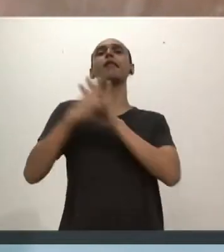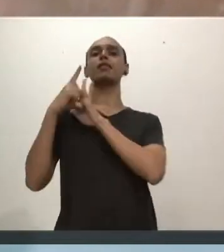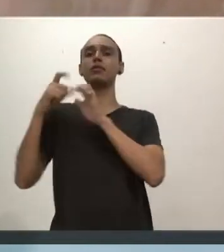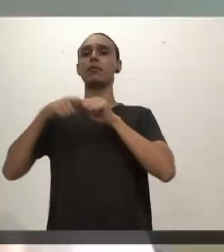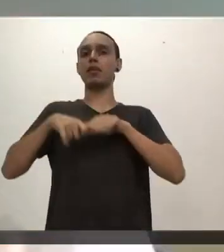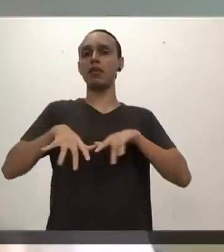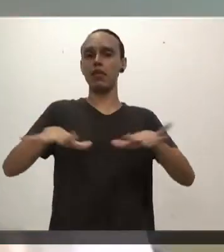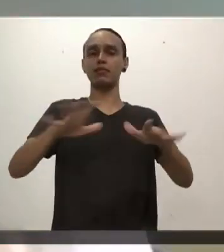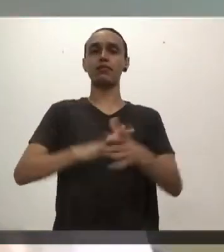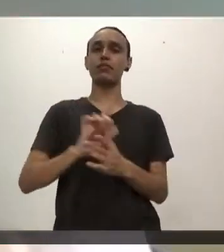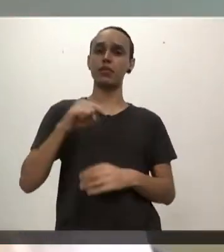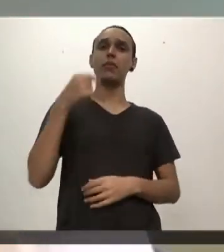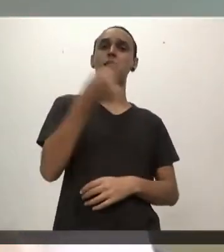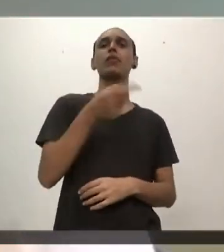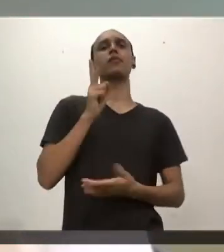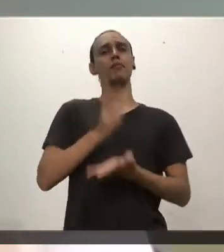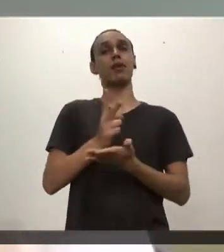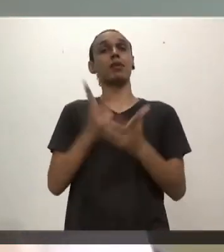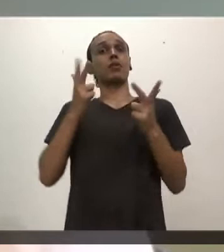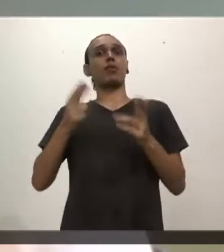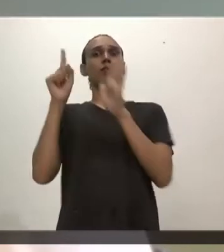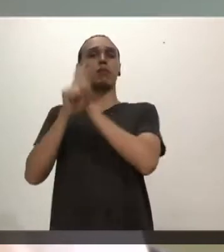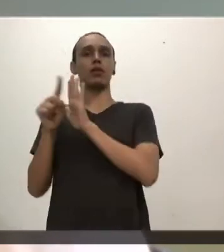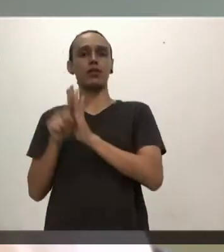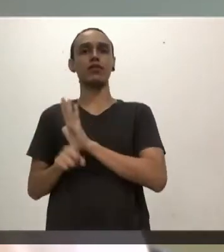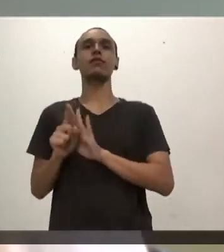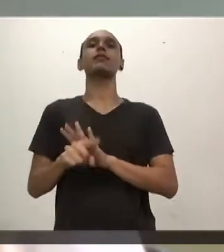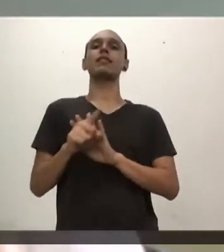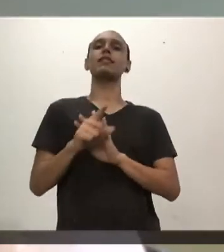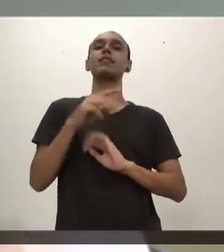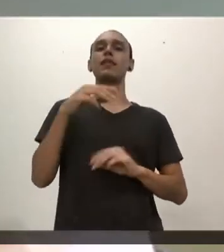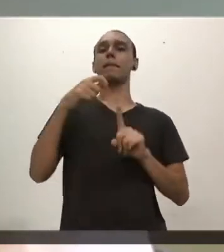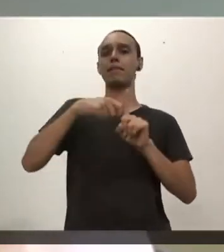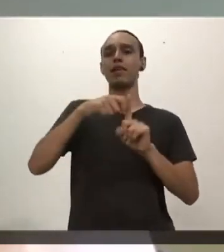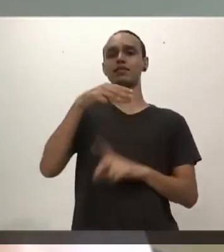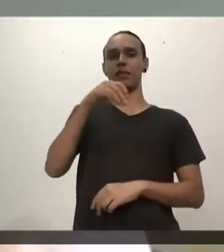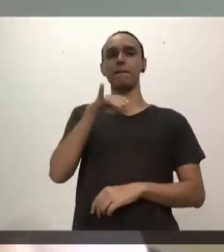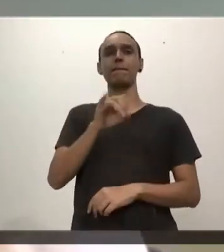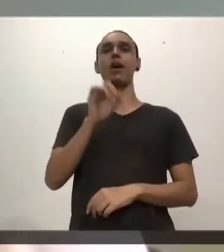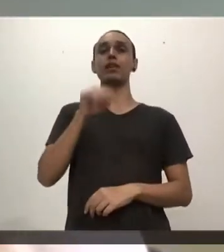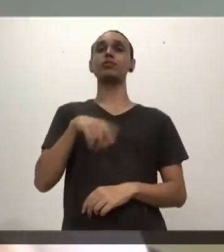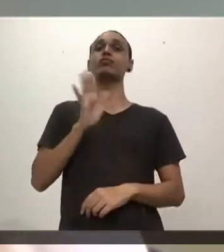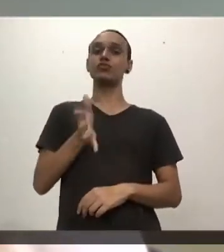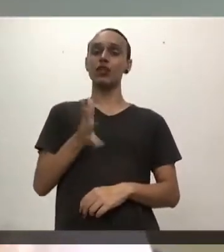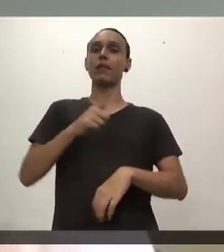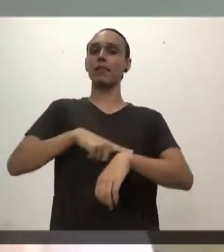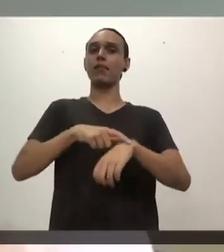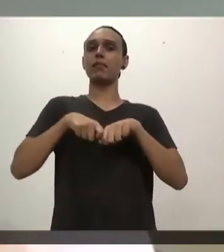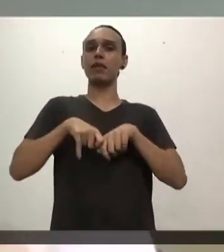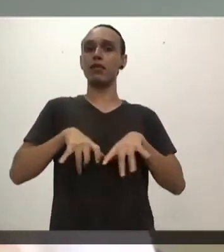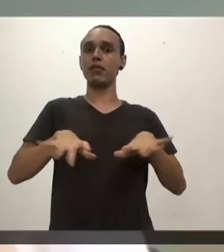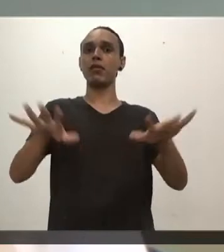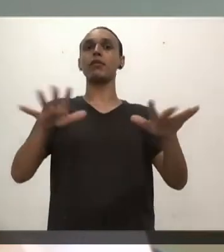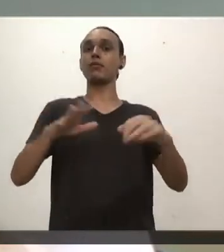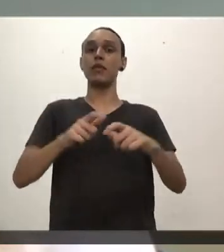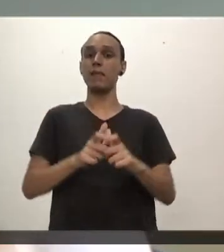pandemia, e depois esse mesmo questionário, então, foi aplicado em maio, que foi durante a pandemia, que a gente pode dizer que acho que foi o